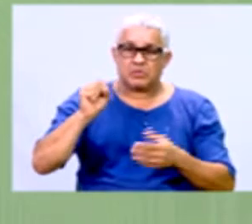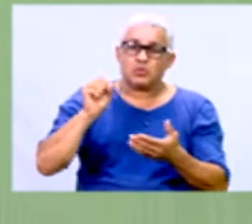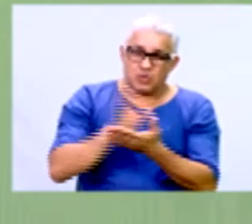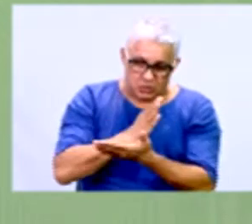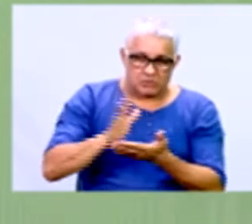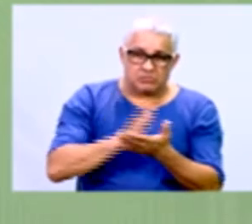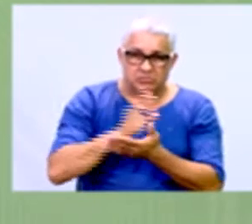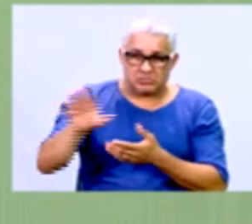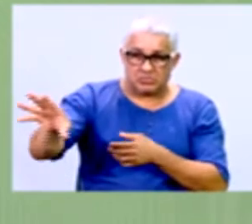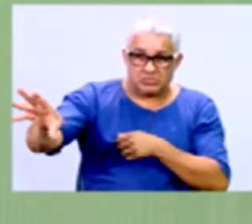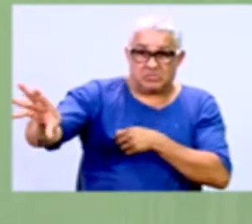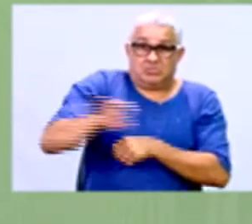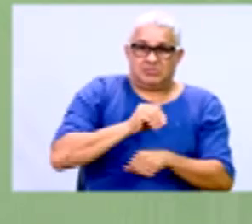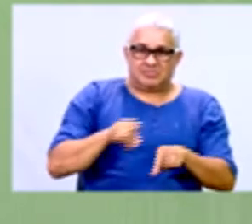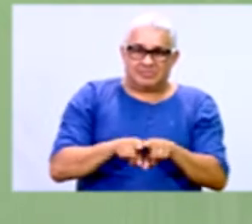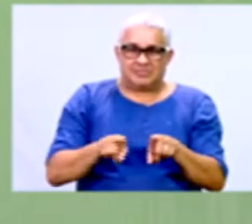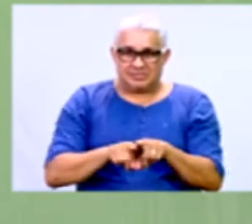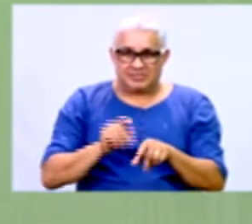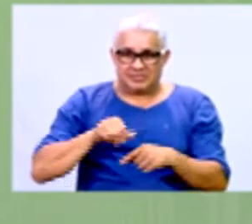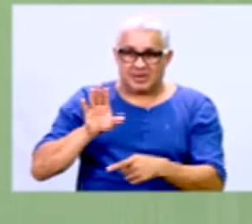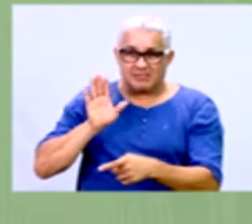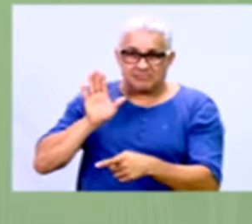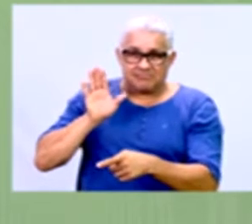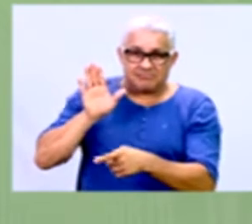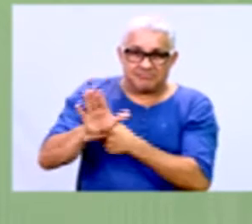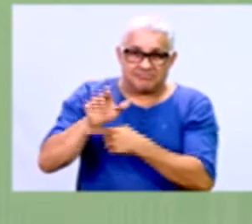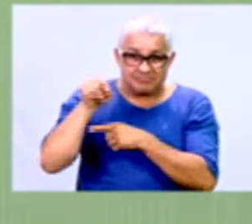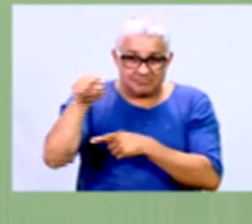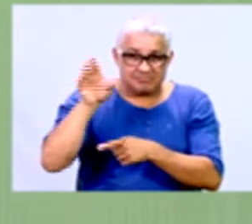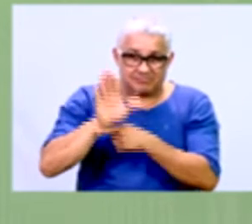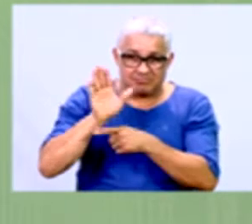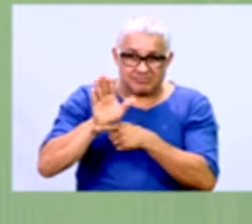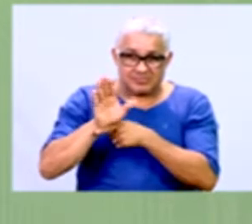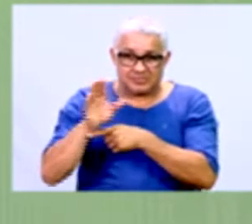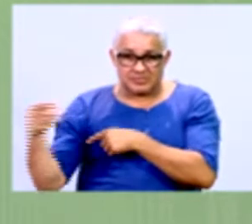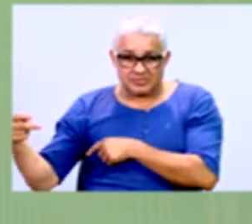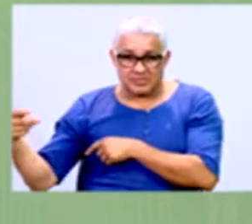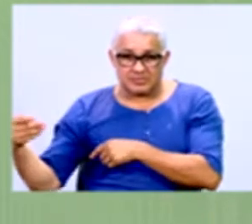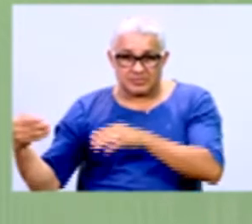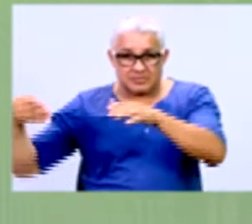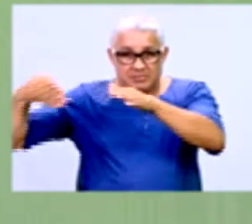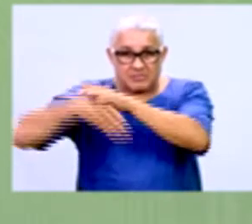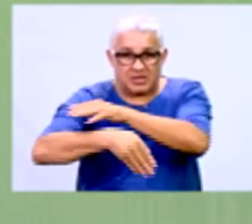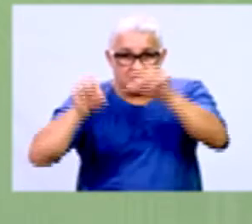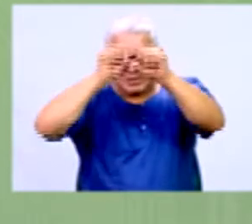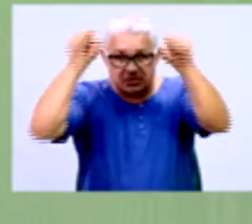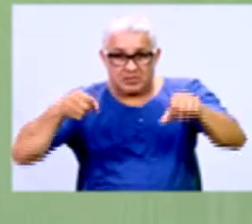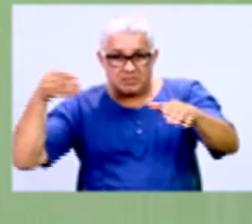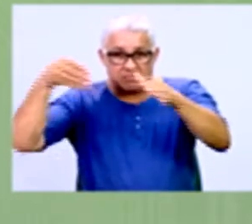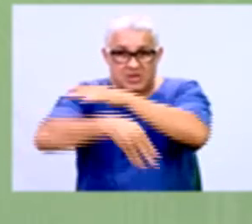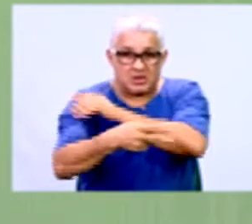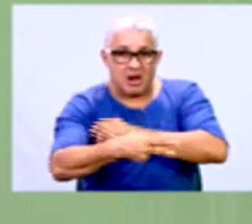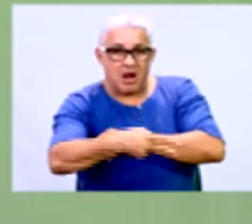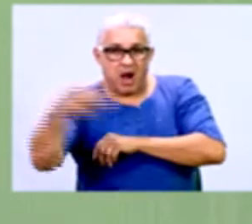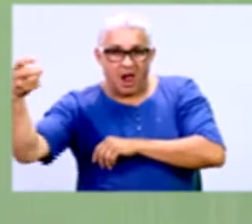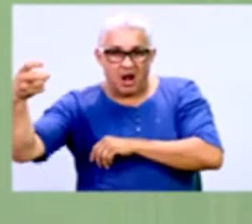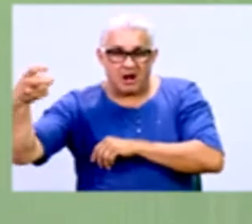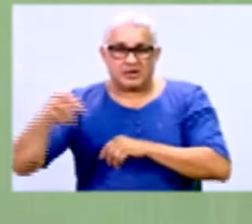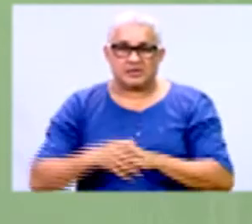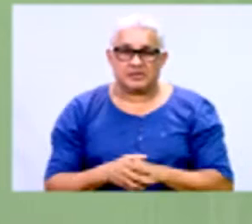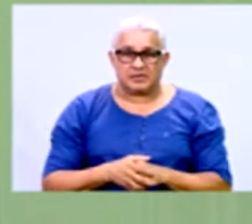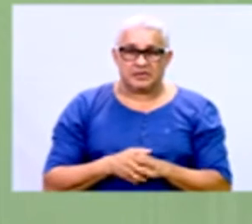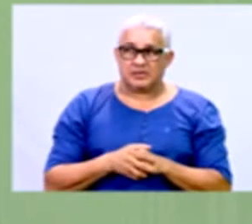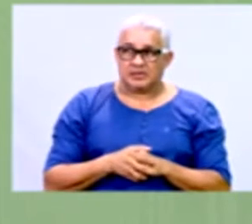consegue trazer informações que vão ajudar ele a invadir seu sistema, né? Então, uma das formas de